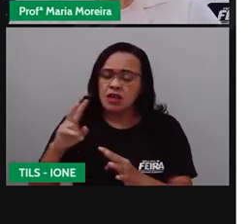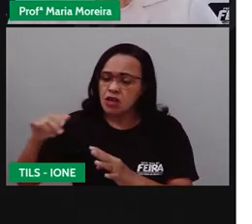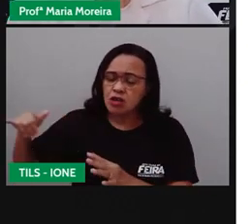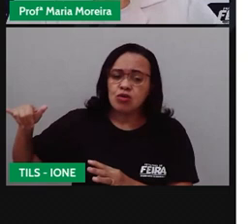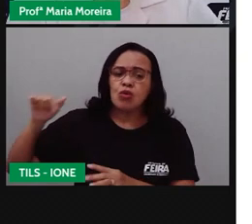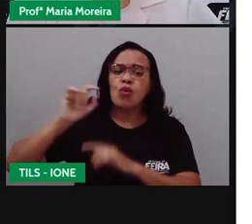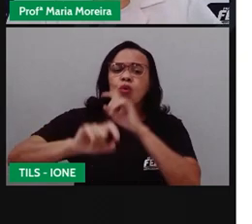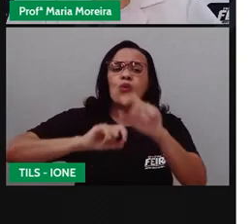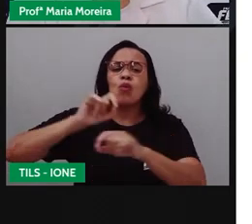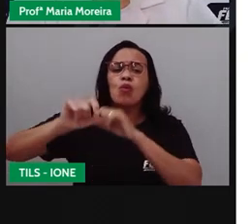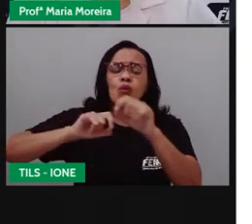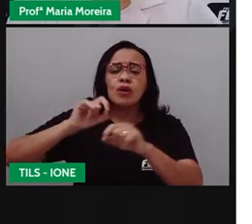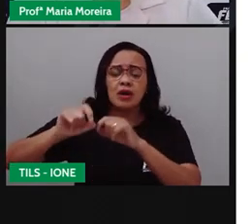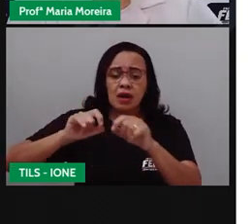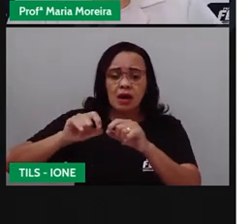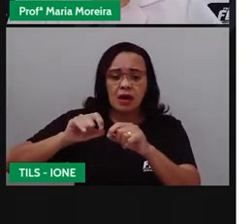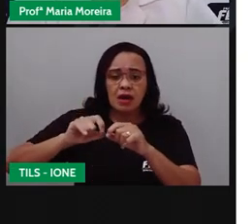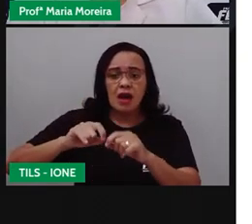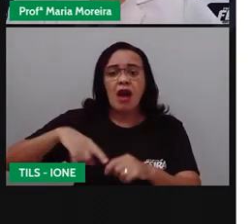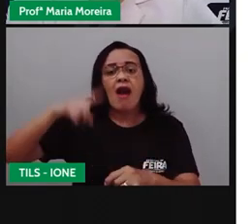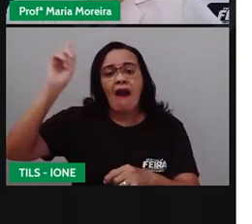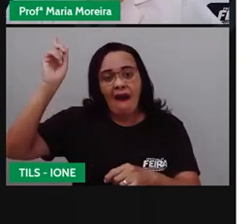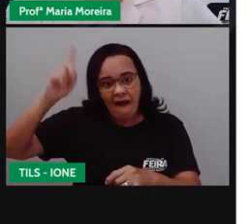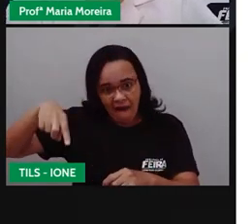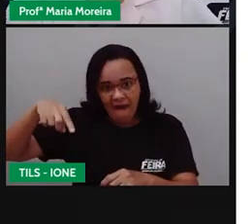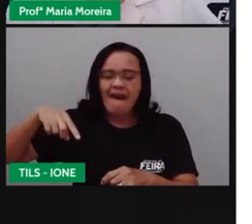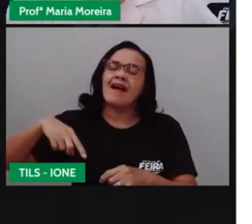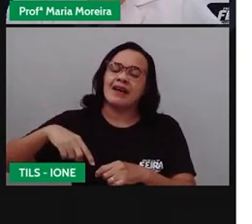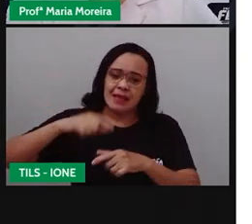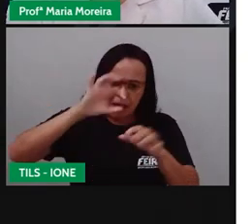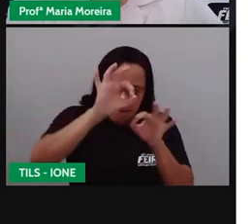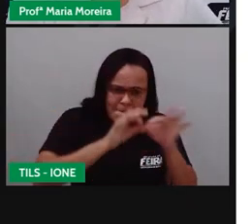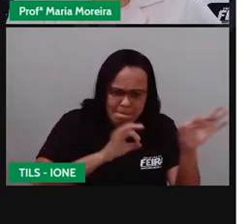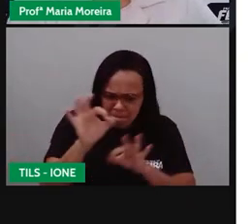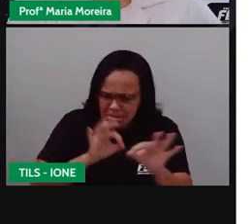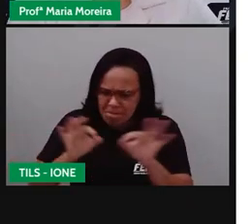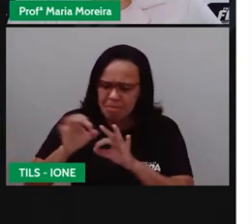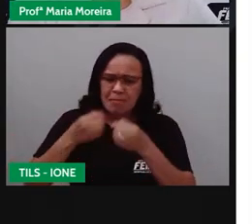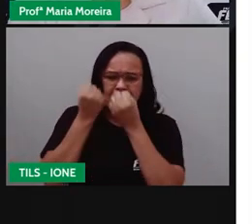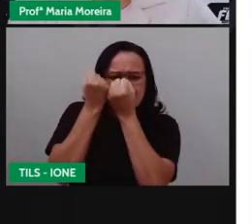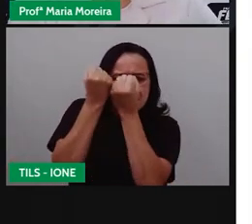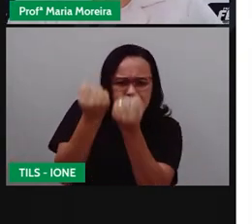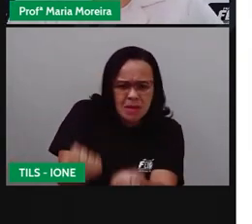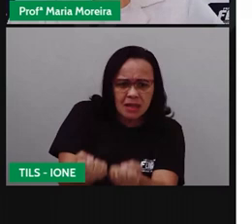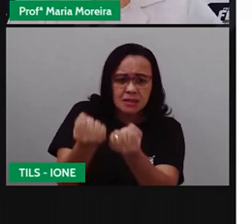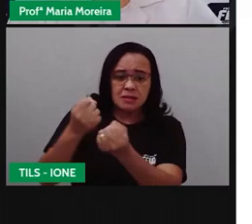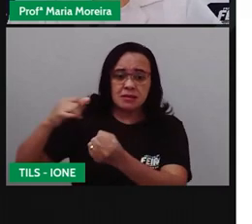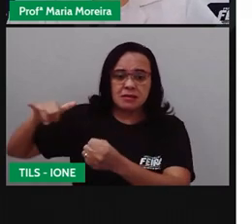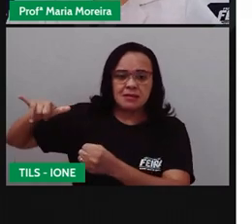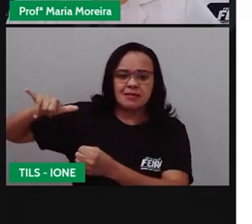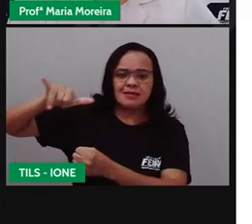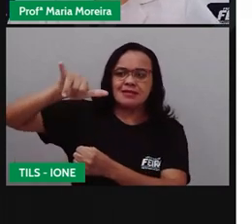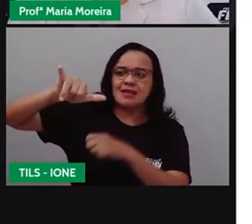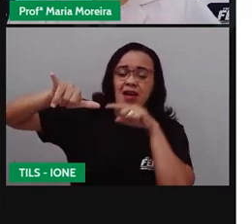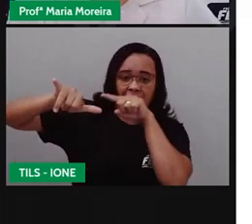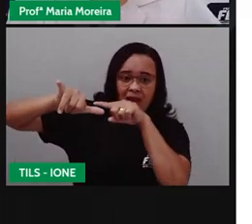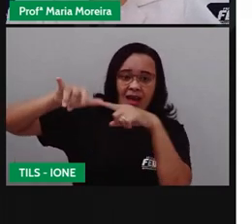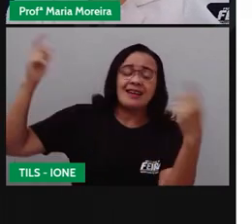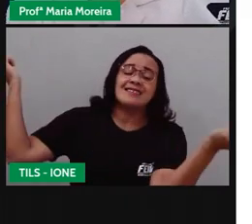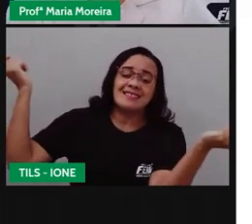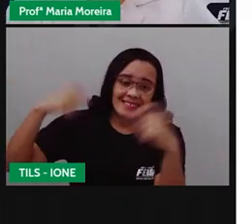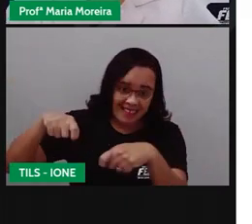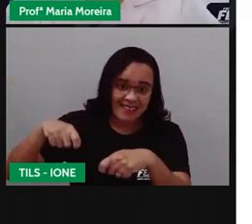França, finalmente um aparelho mais pesado que o ar foi capaz de voar. Por seus próprios meios,